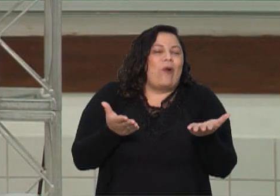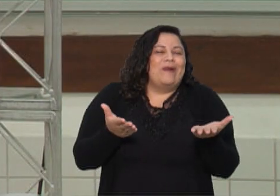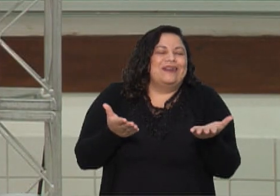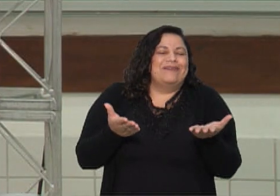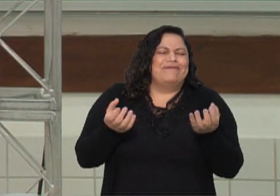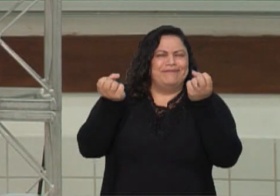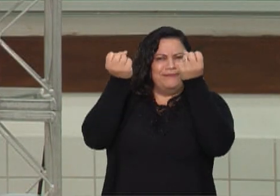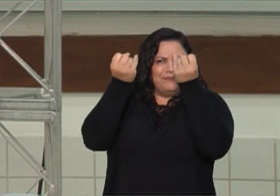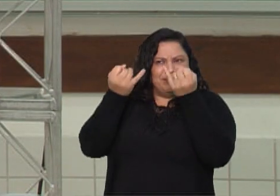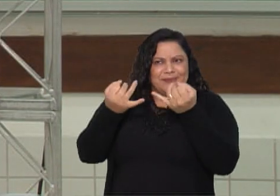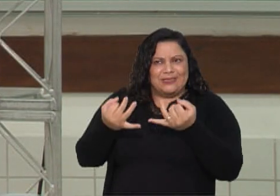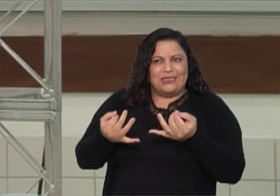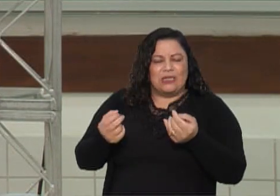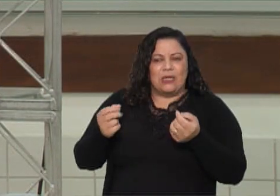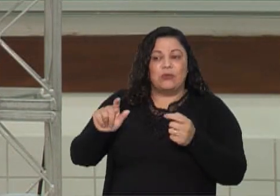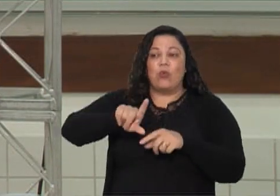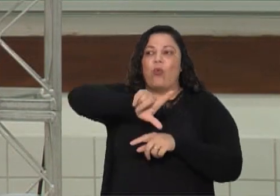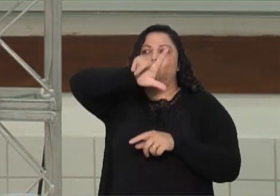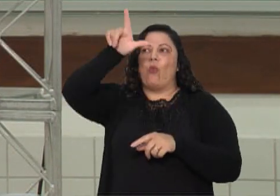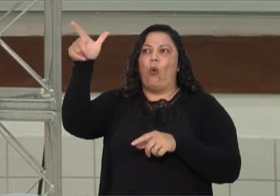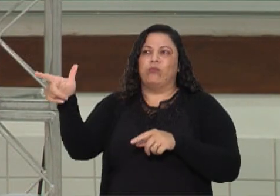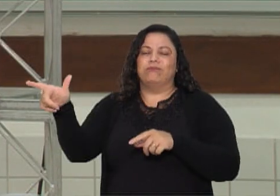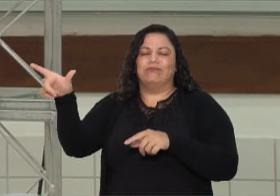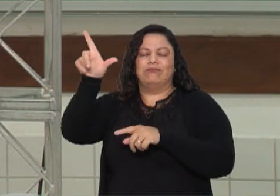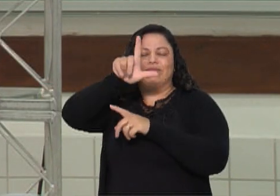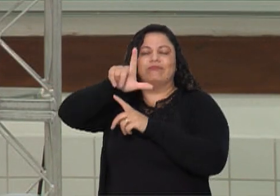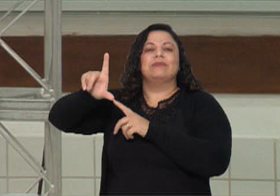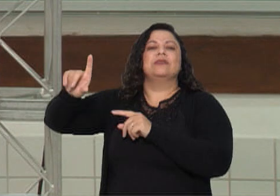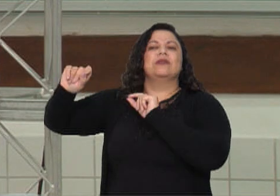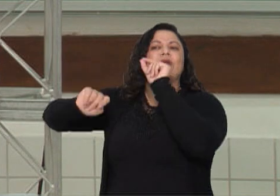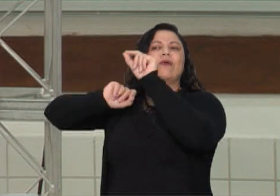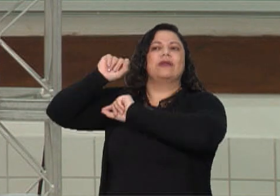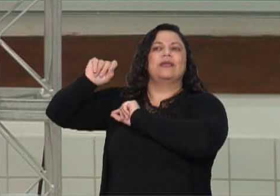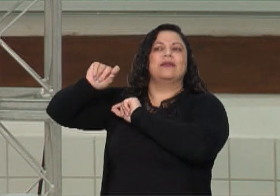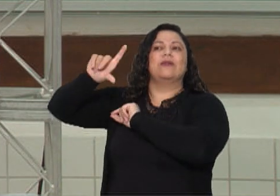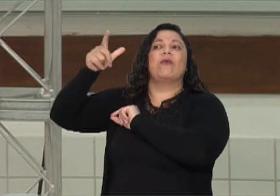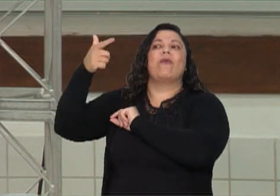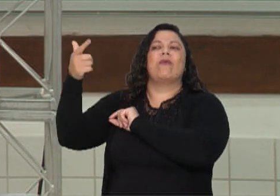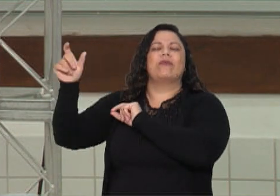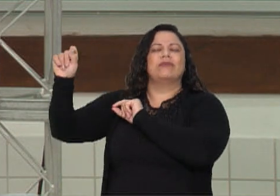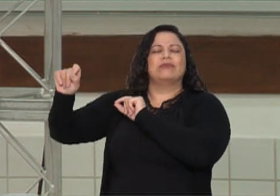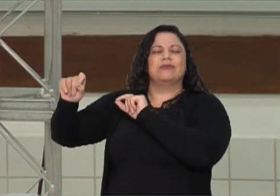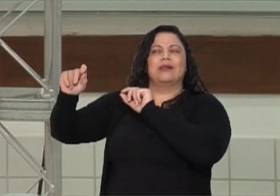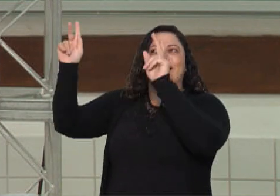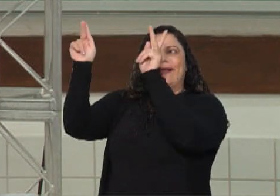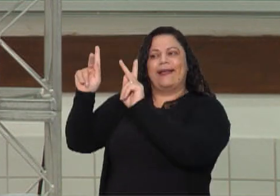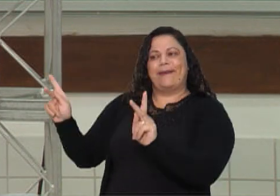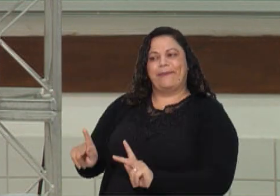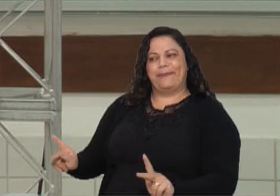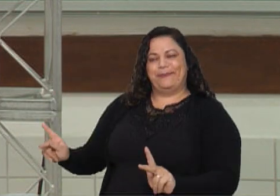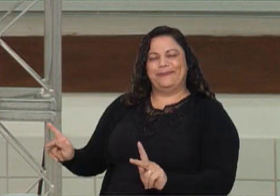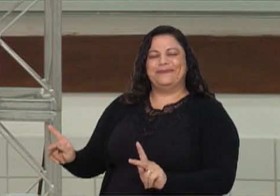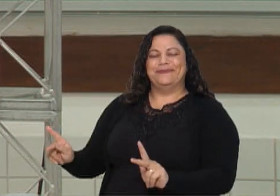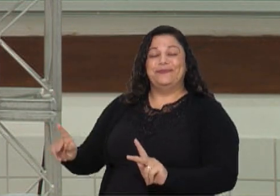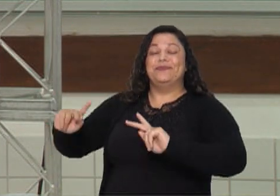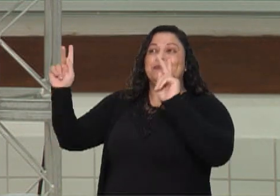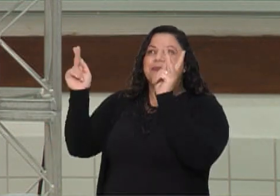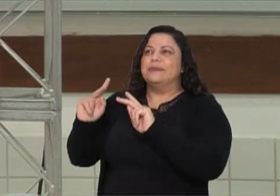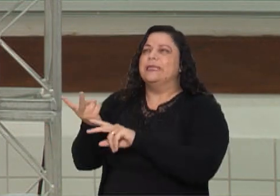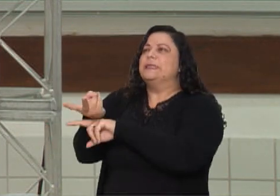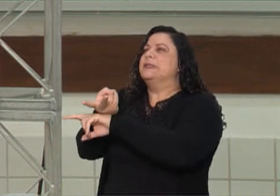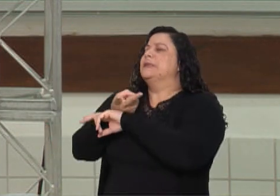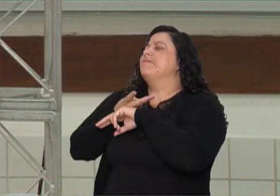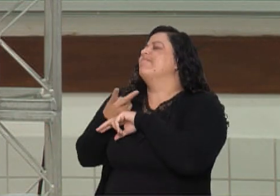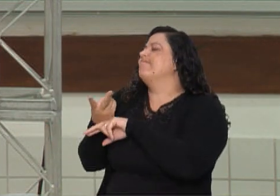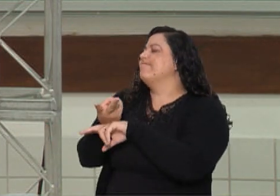sobre o outro lado do mural, a paz, né? Que nós almejamos tanto, que procuramos tanto, que